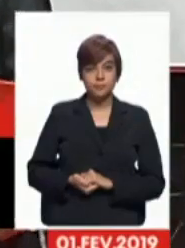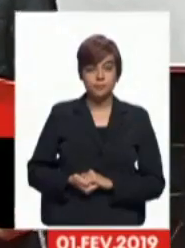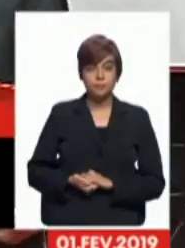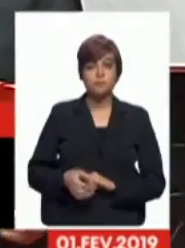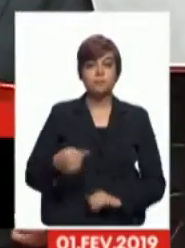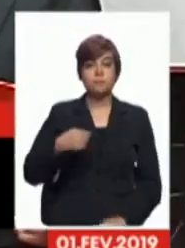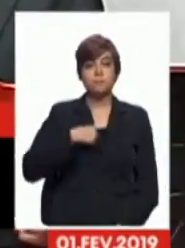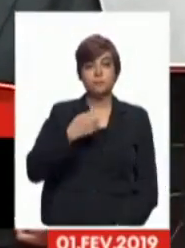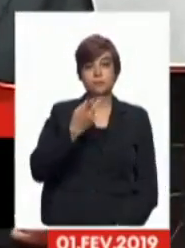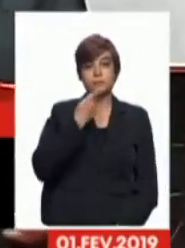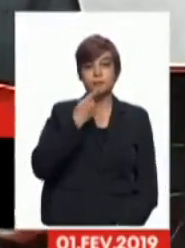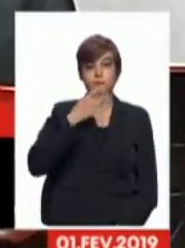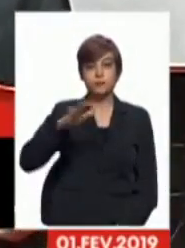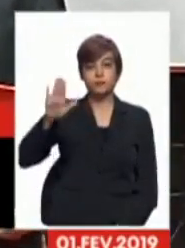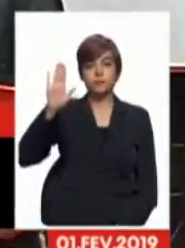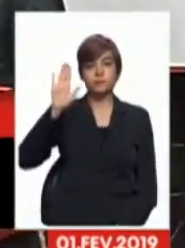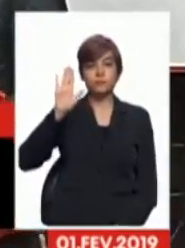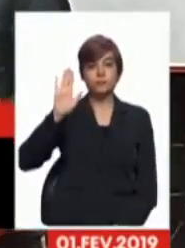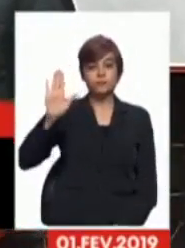Assim o prometo.